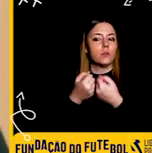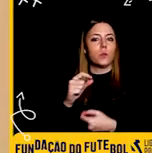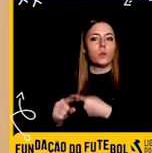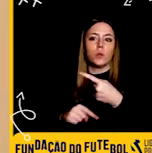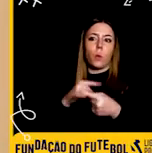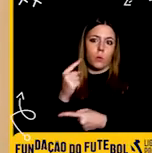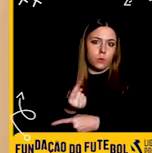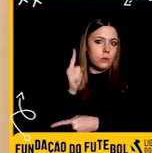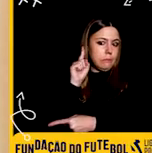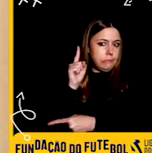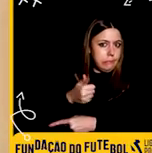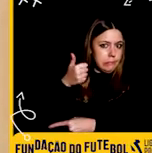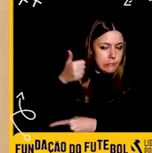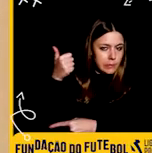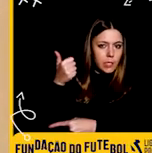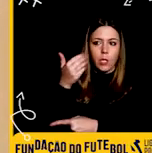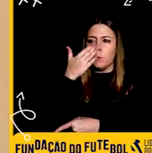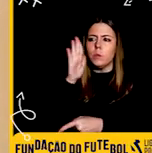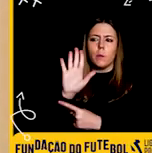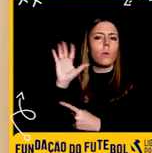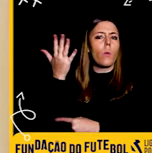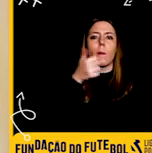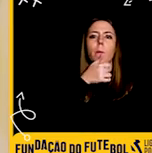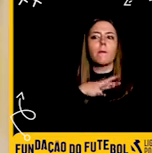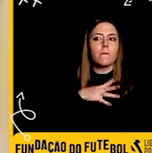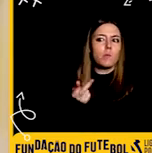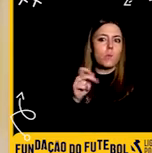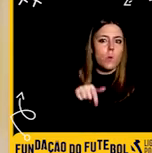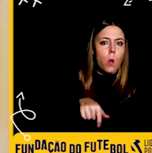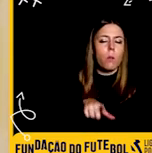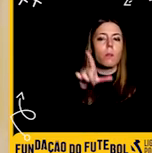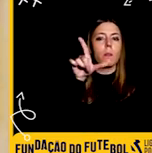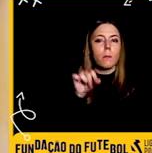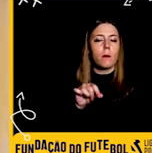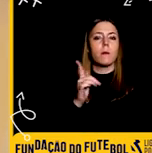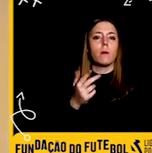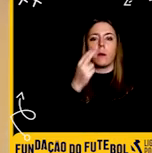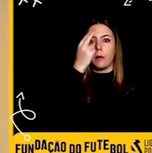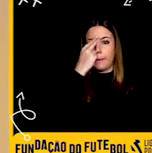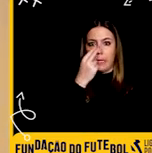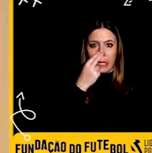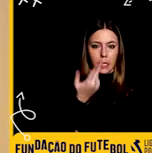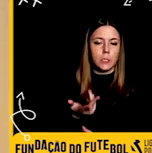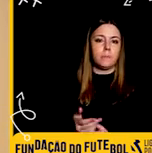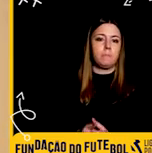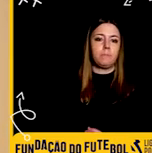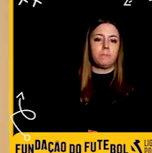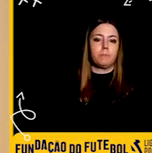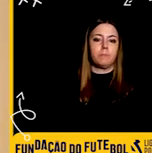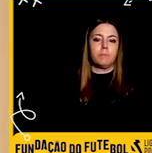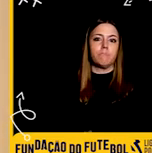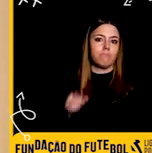E noutros jogos ditos grandes, quando veio cá o Benfica, mesmo a Vitória de